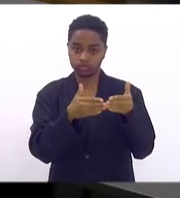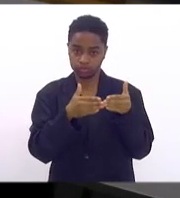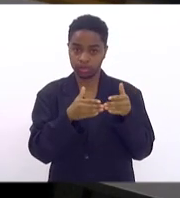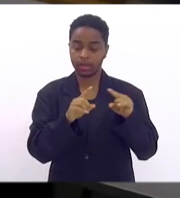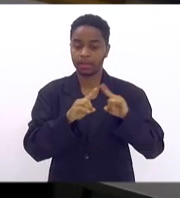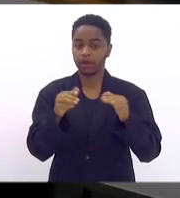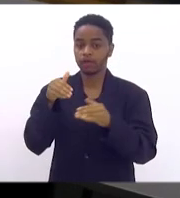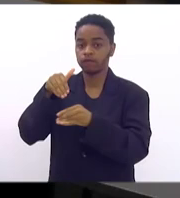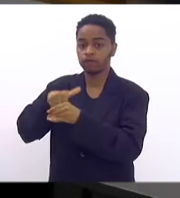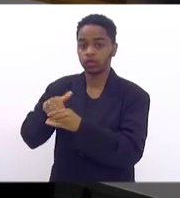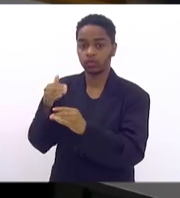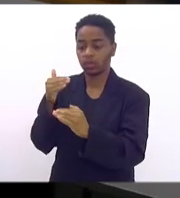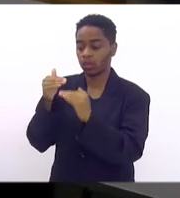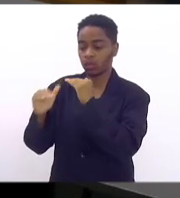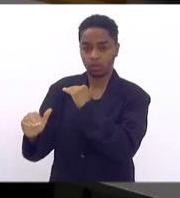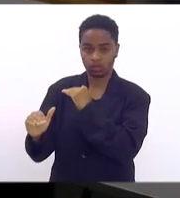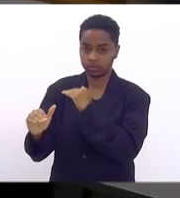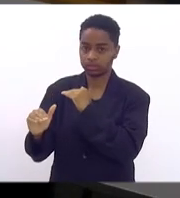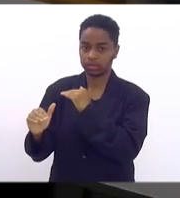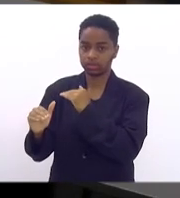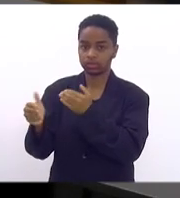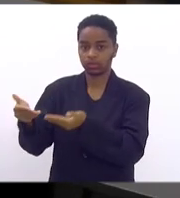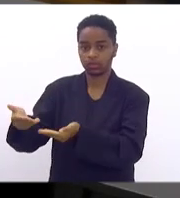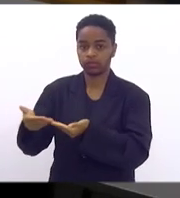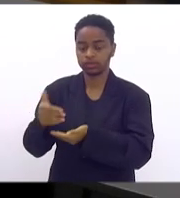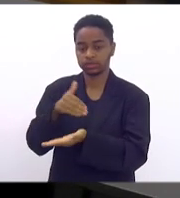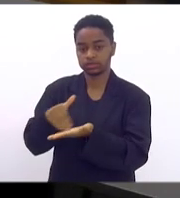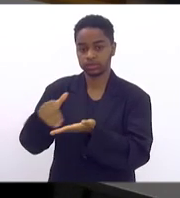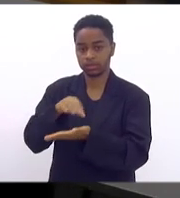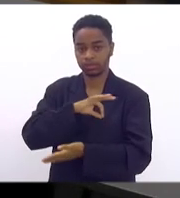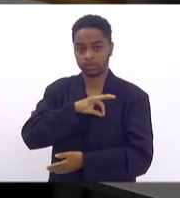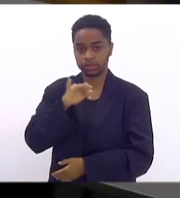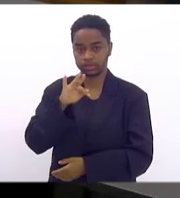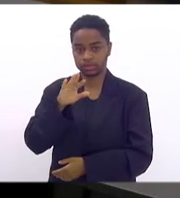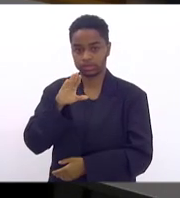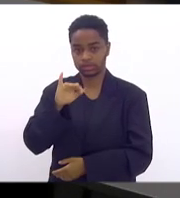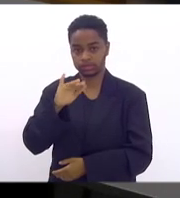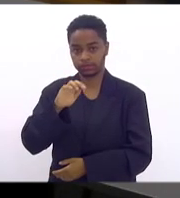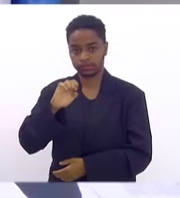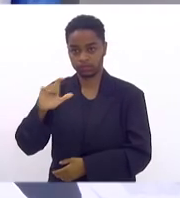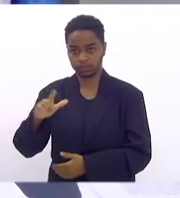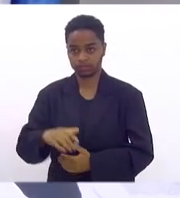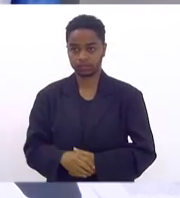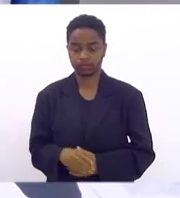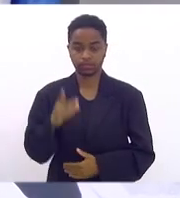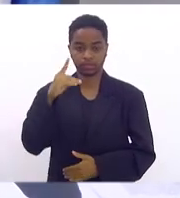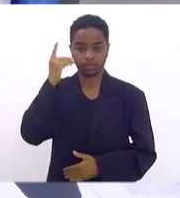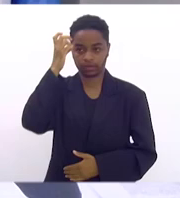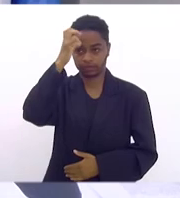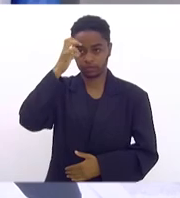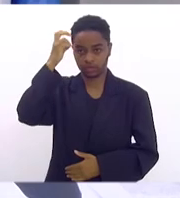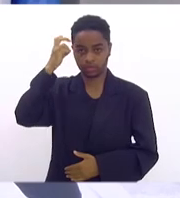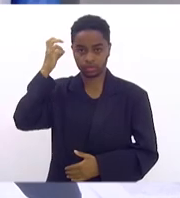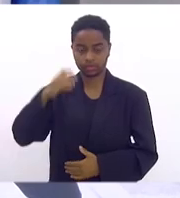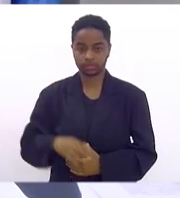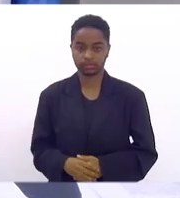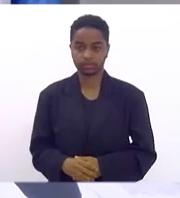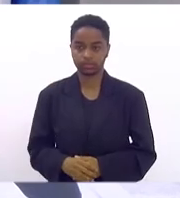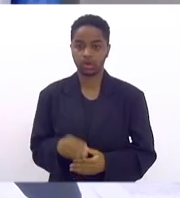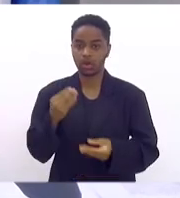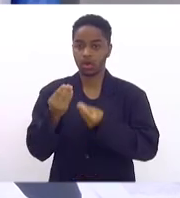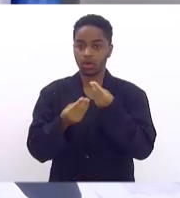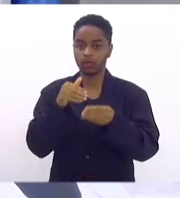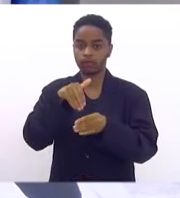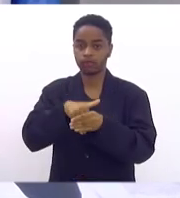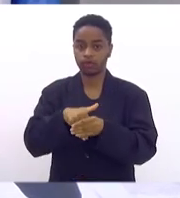e voto contrário para a convocação do secretário da Polícia Civil. Deputada Verônica Lima, como